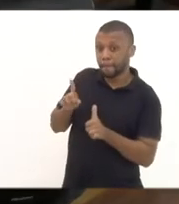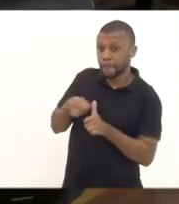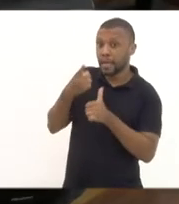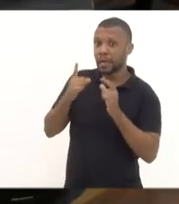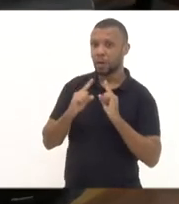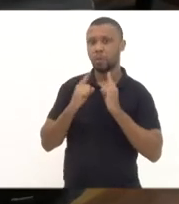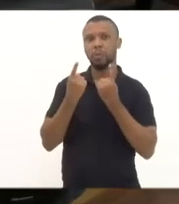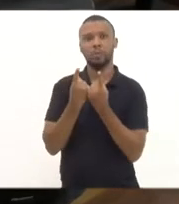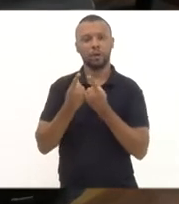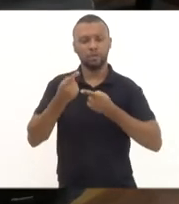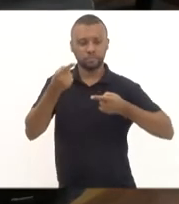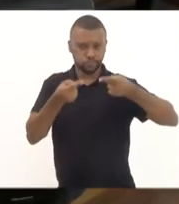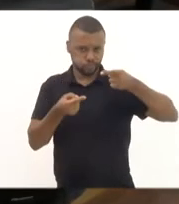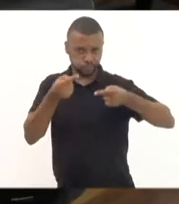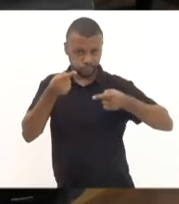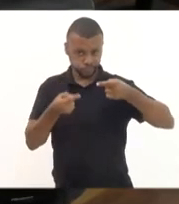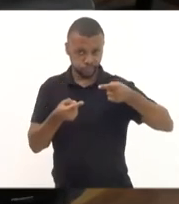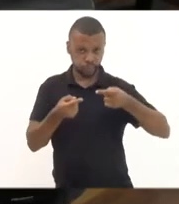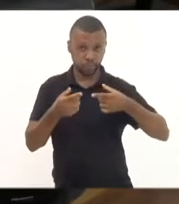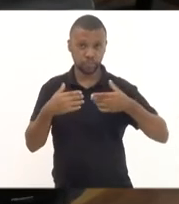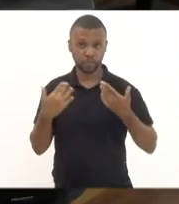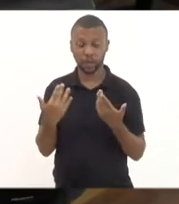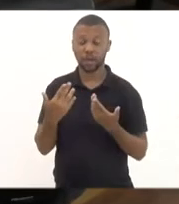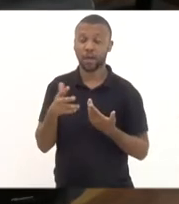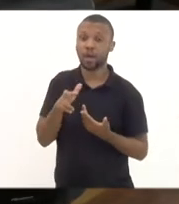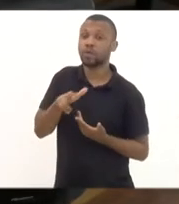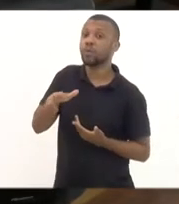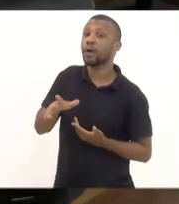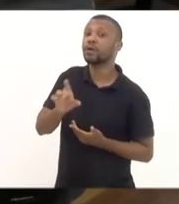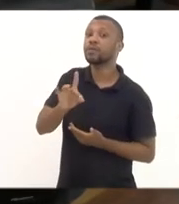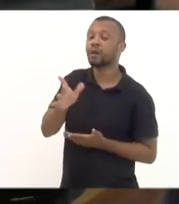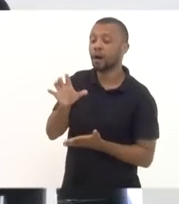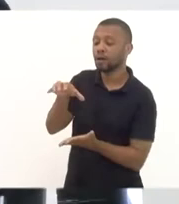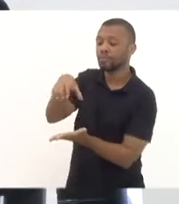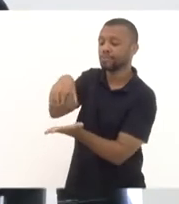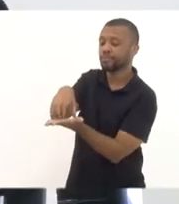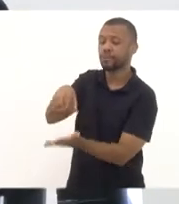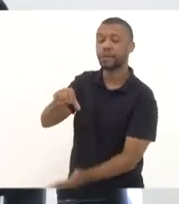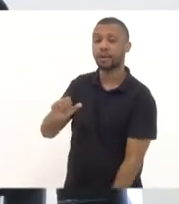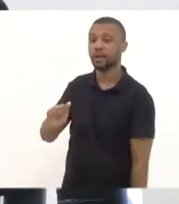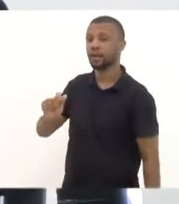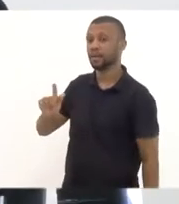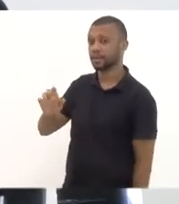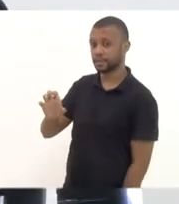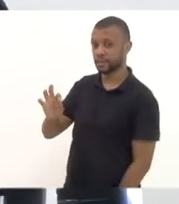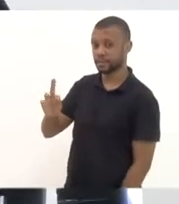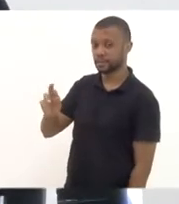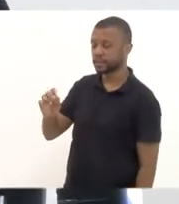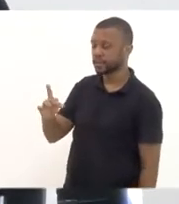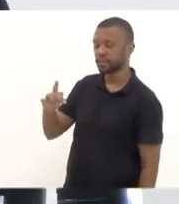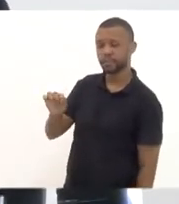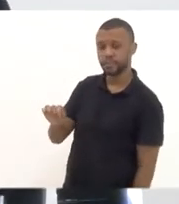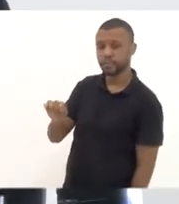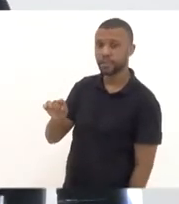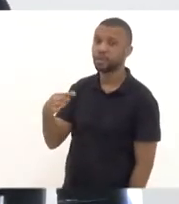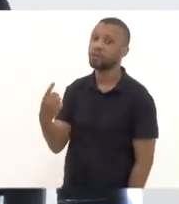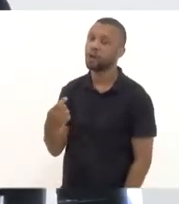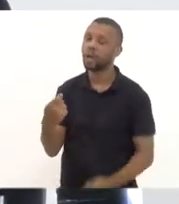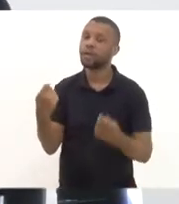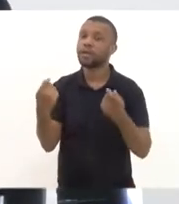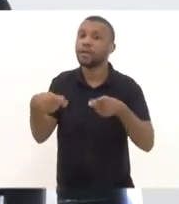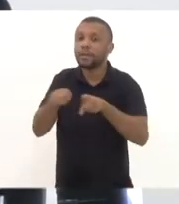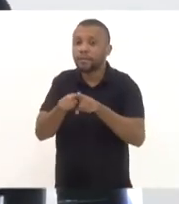aí a seletiva né primeira não apenas agetransp mas podemos aproveitar e chamar também as